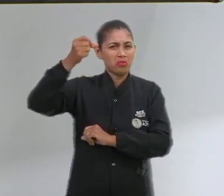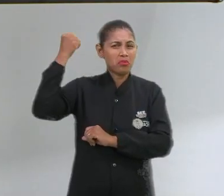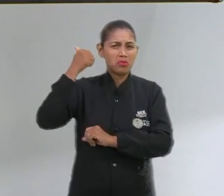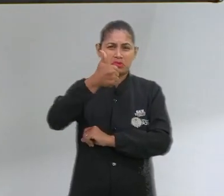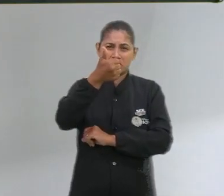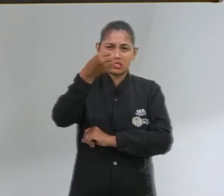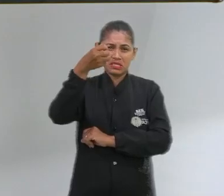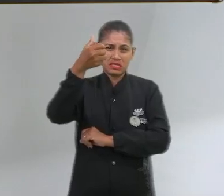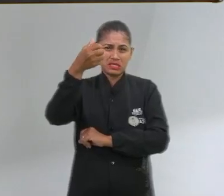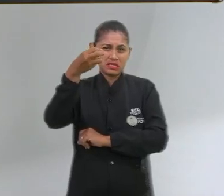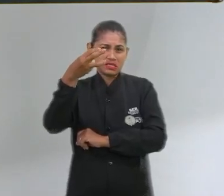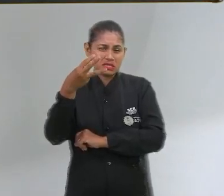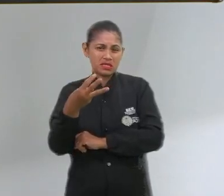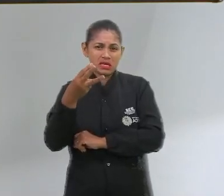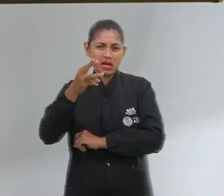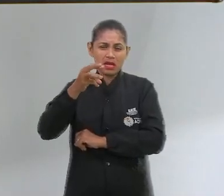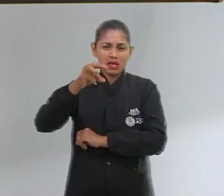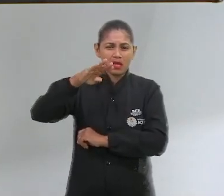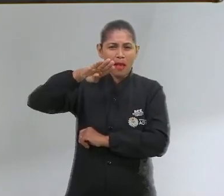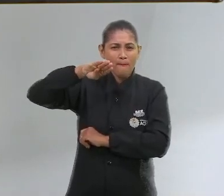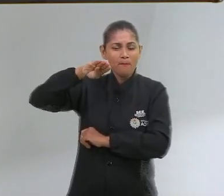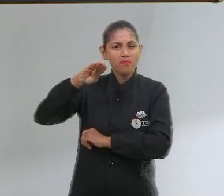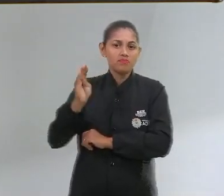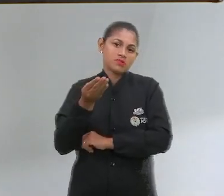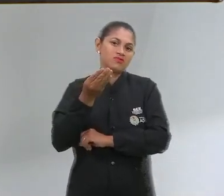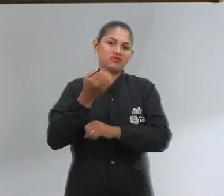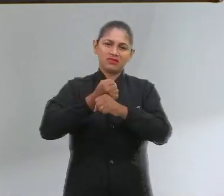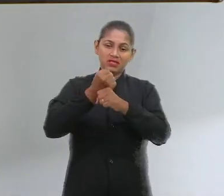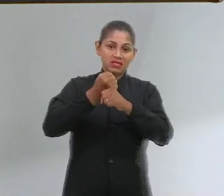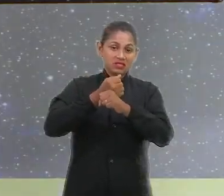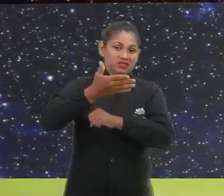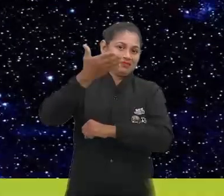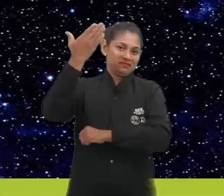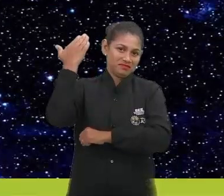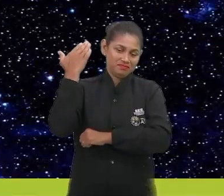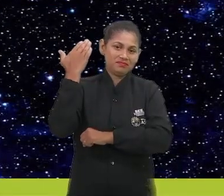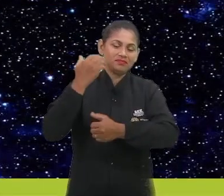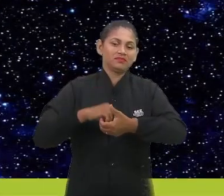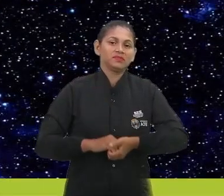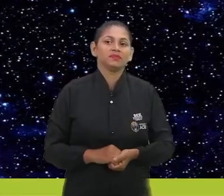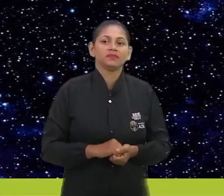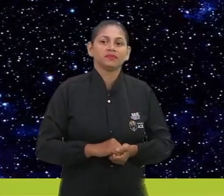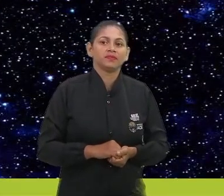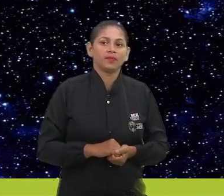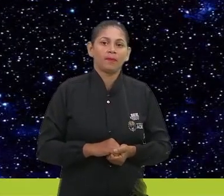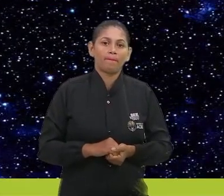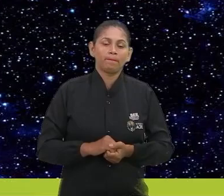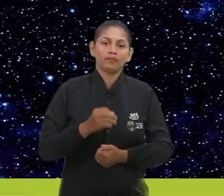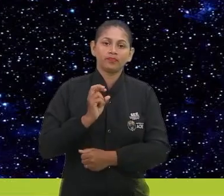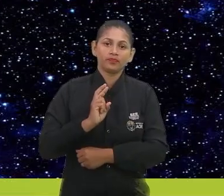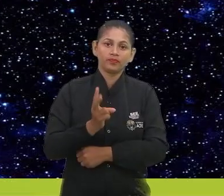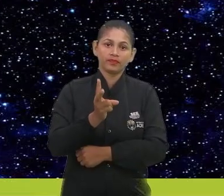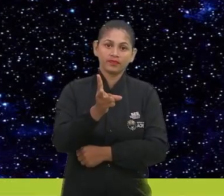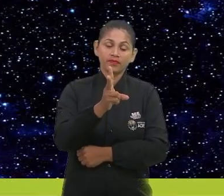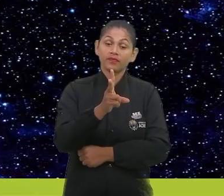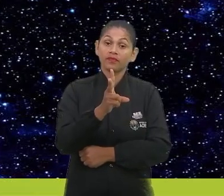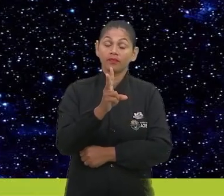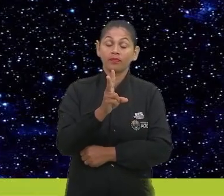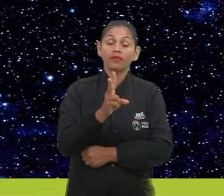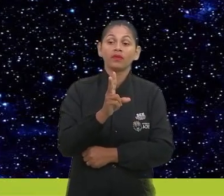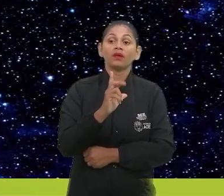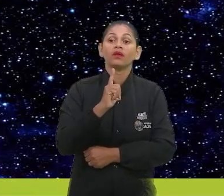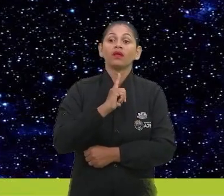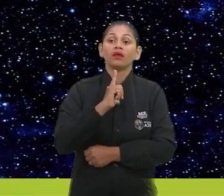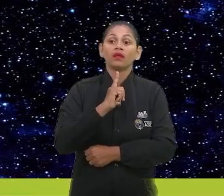de anos, como nós vimos lá nas aulas iniciais. Seguindo essa lógica, nós vamos ver que a astroquímica ela vai